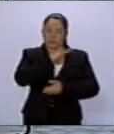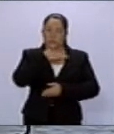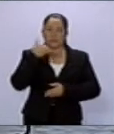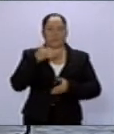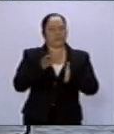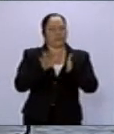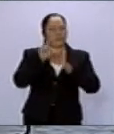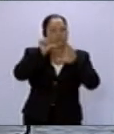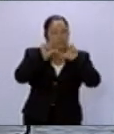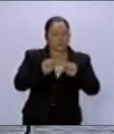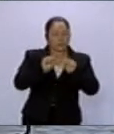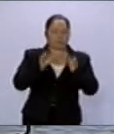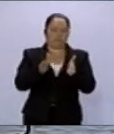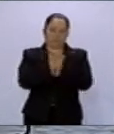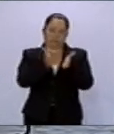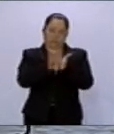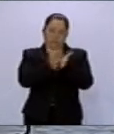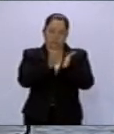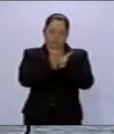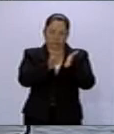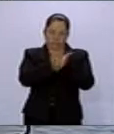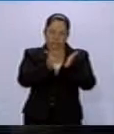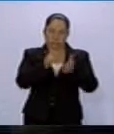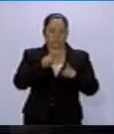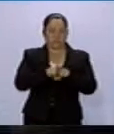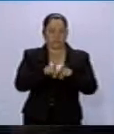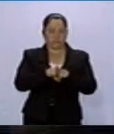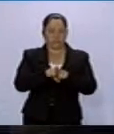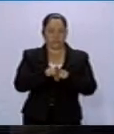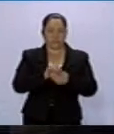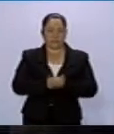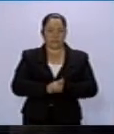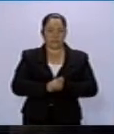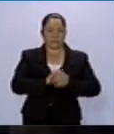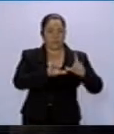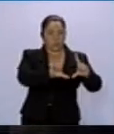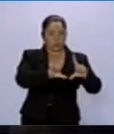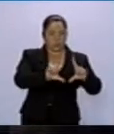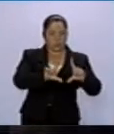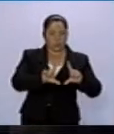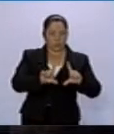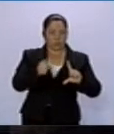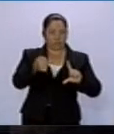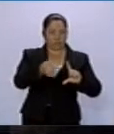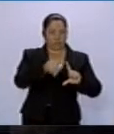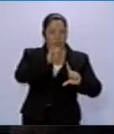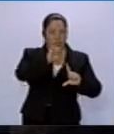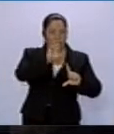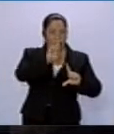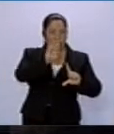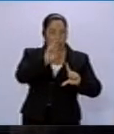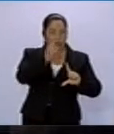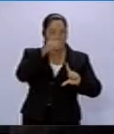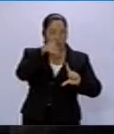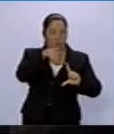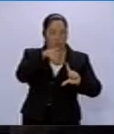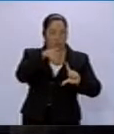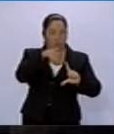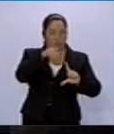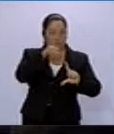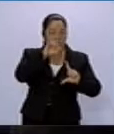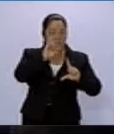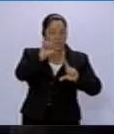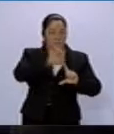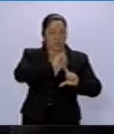pobreza Esse é são também quadro mostrando o IDH m o desenvolvimento humano